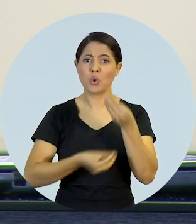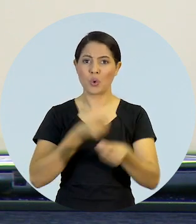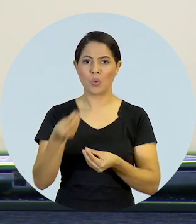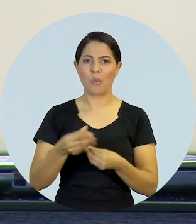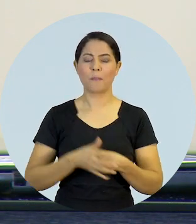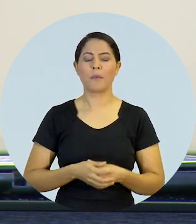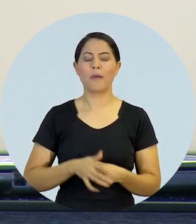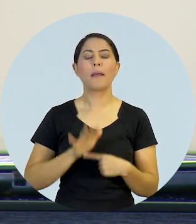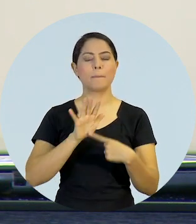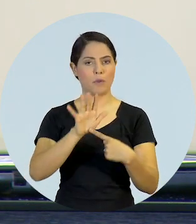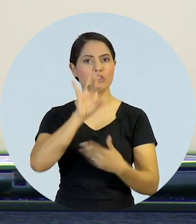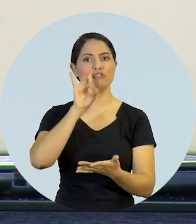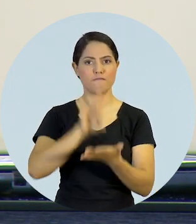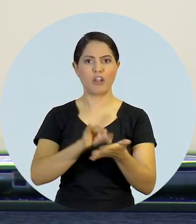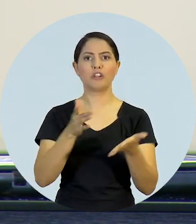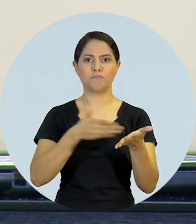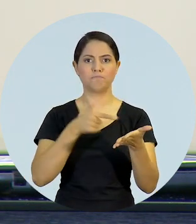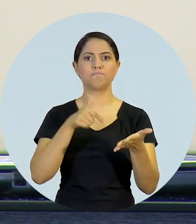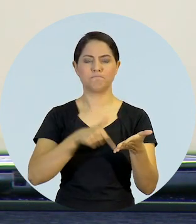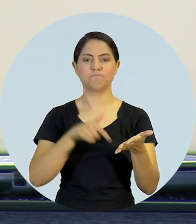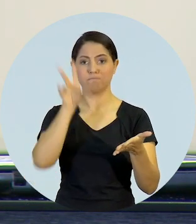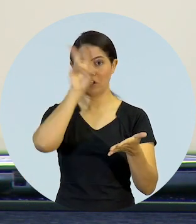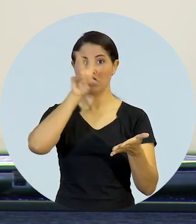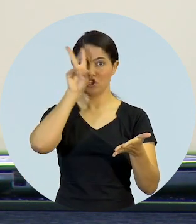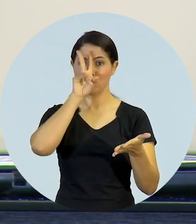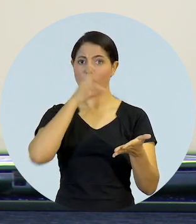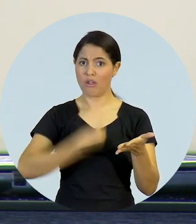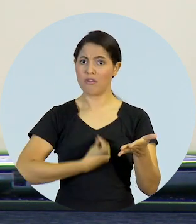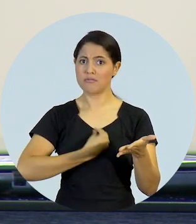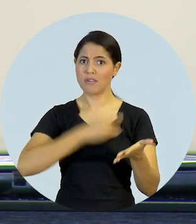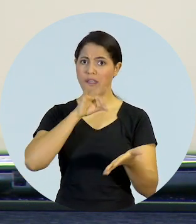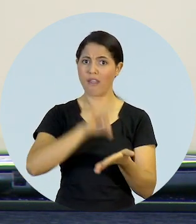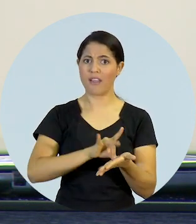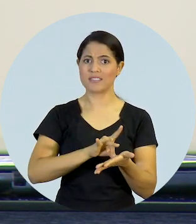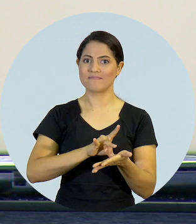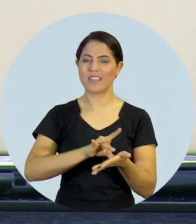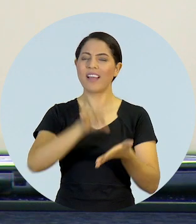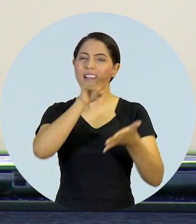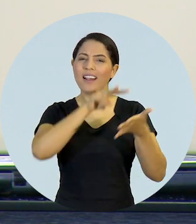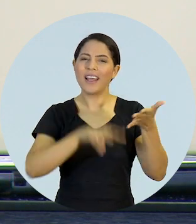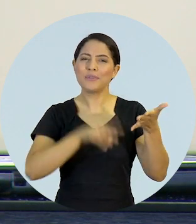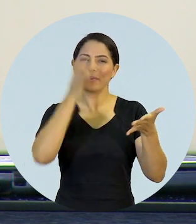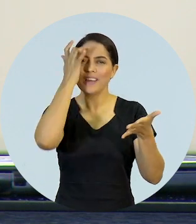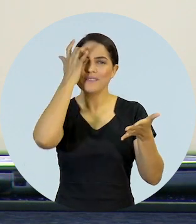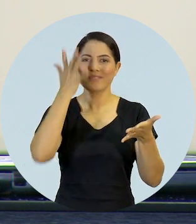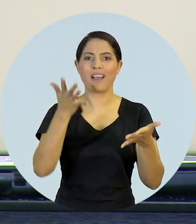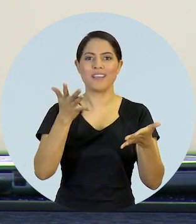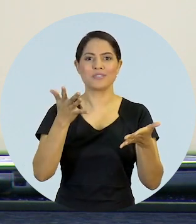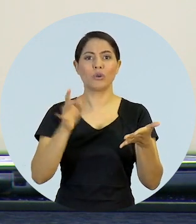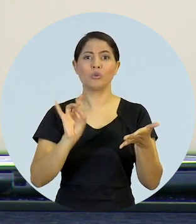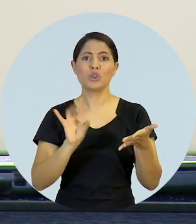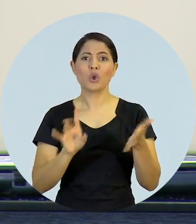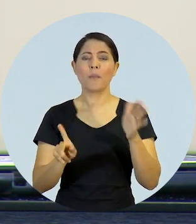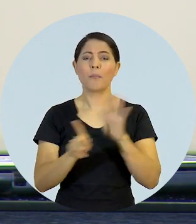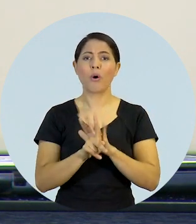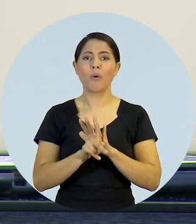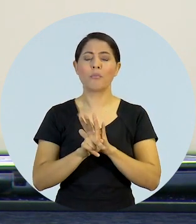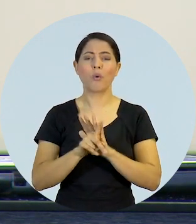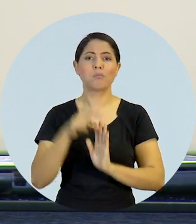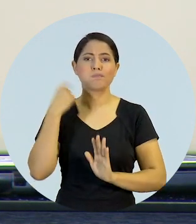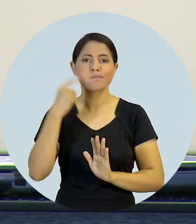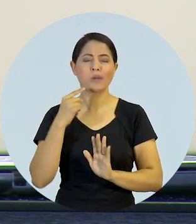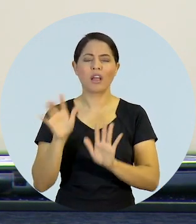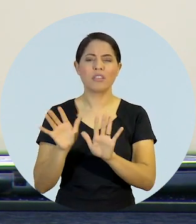livro que ele traz muito da realidade, histórias reais, um livro de leitura fácil, que ele não é feito somente para a